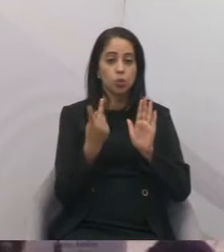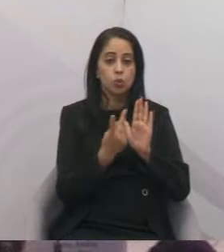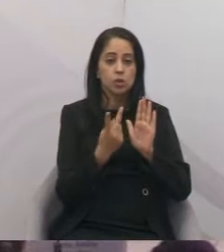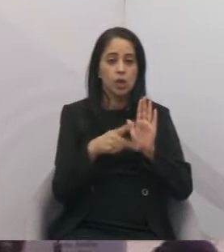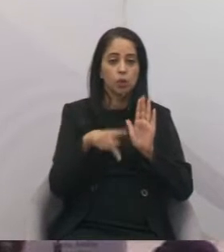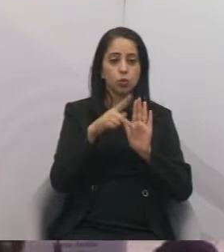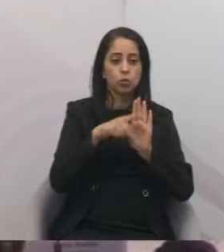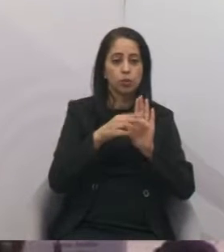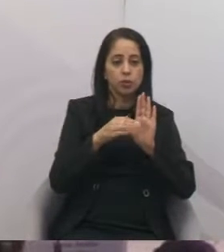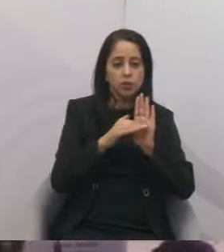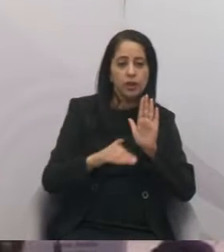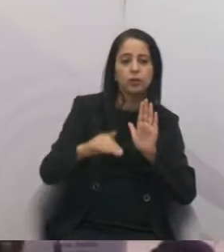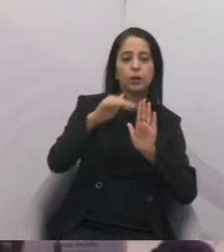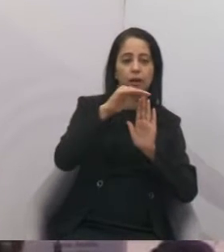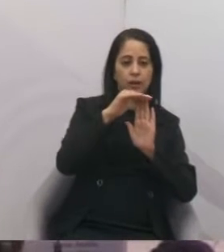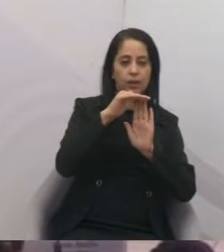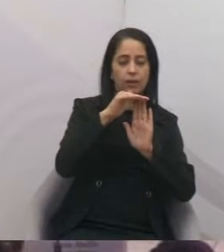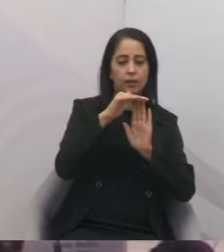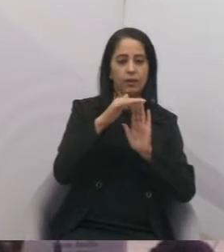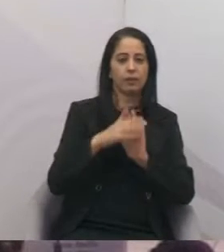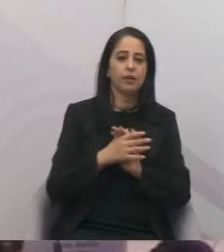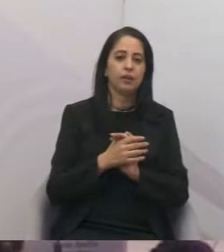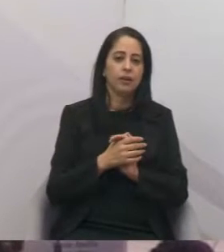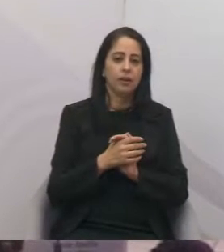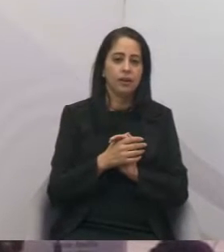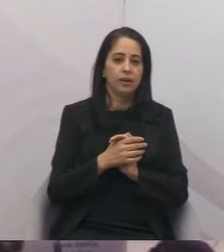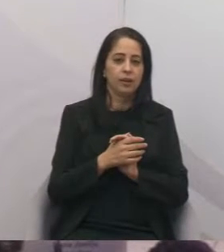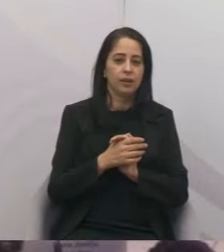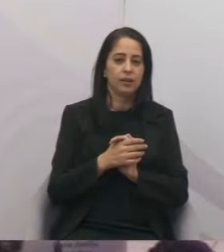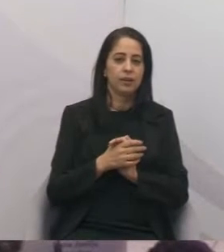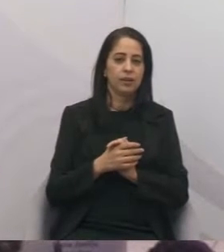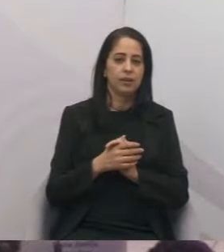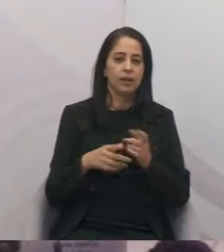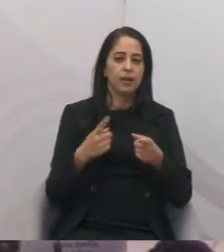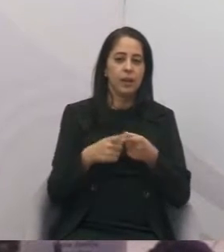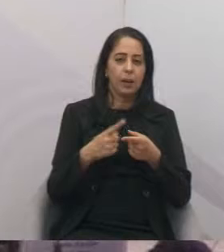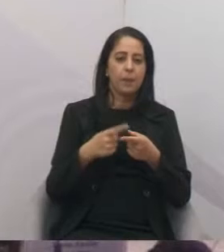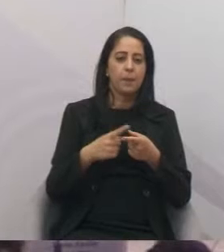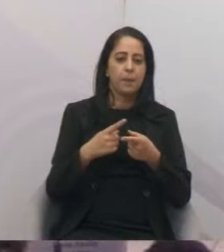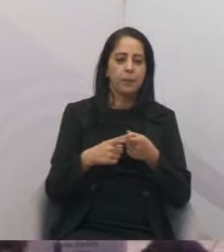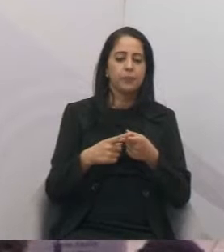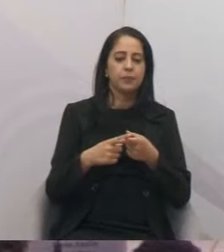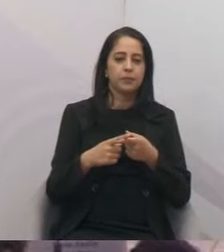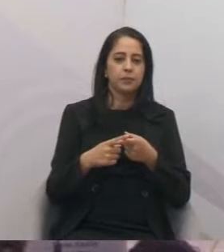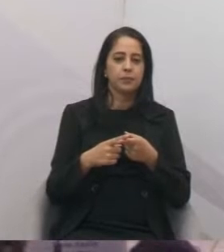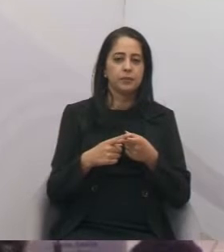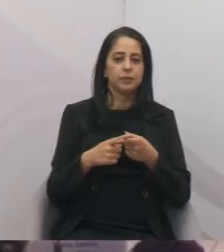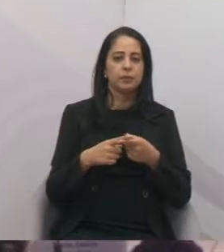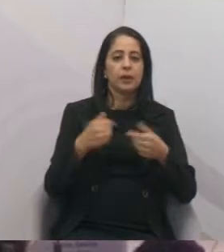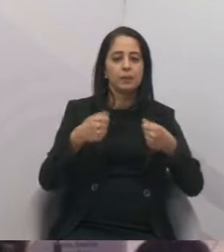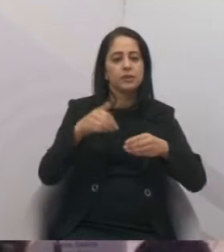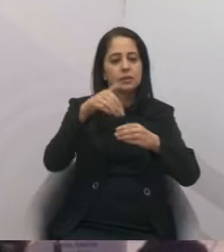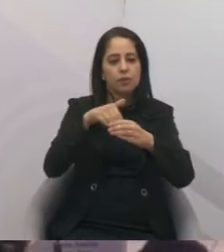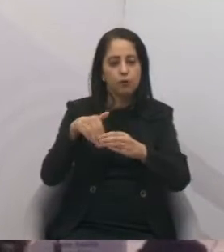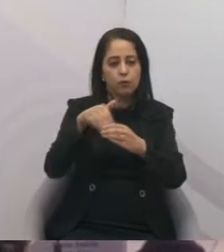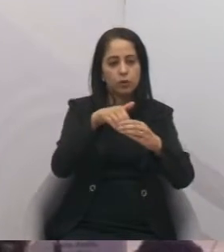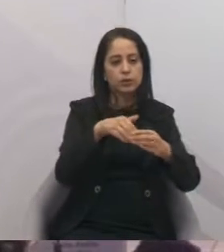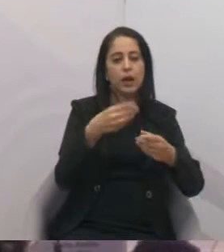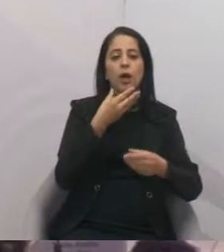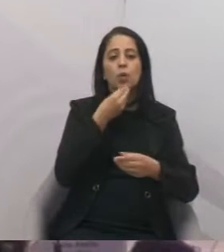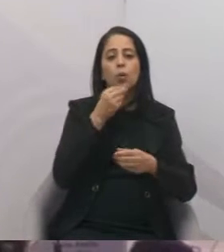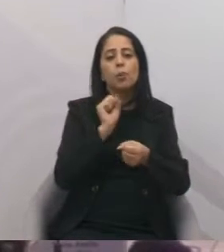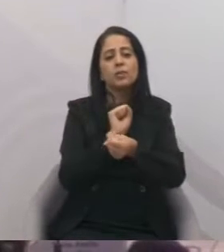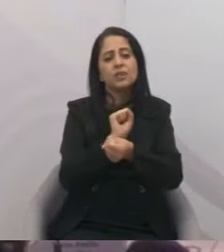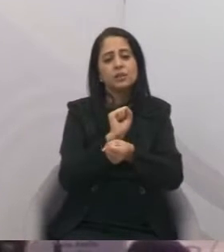em consideração à família do senhor Silvio Antônio Molo, que está aqui desde manhã esperando por essa votação no projeto, e a